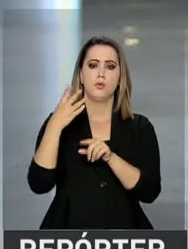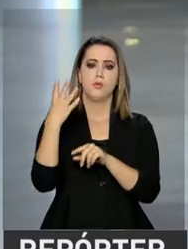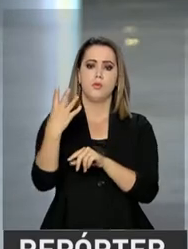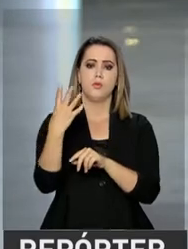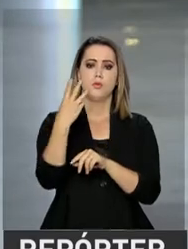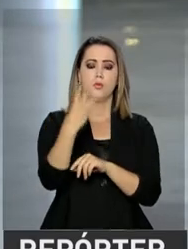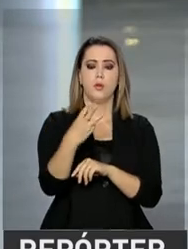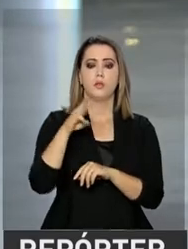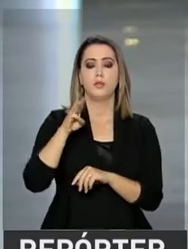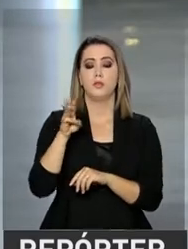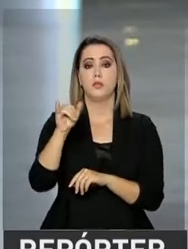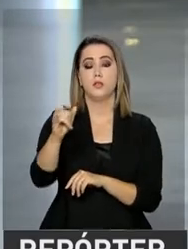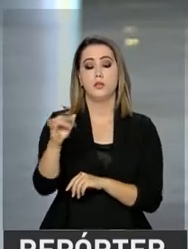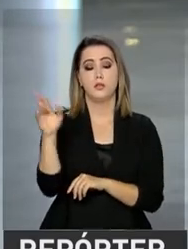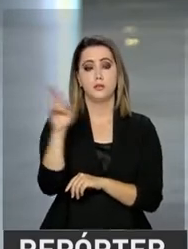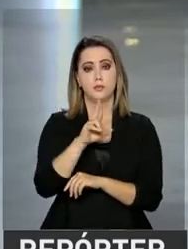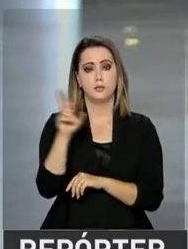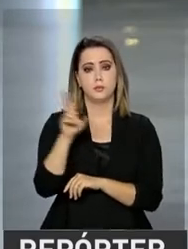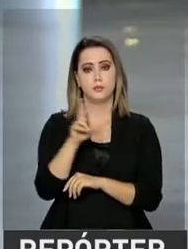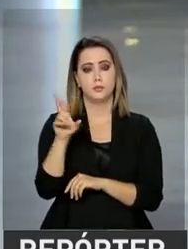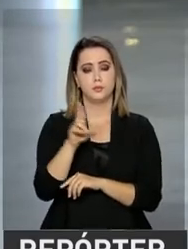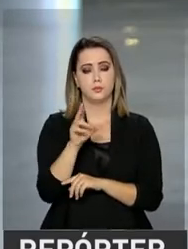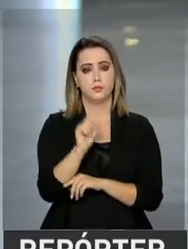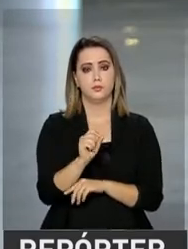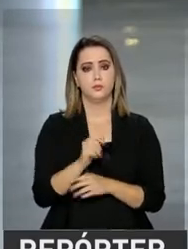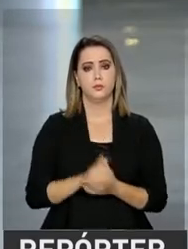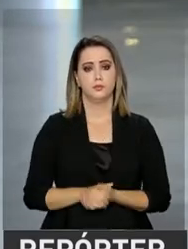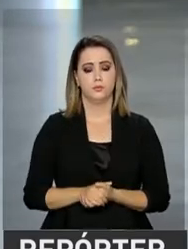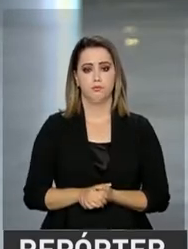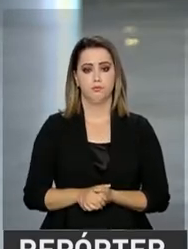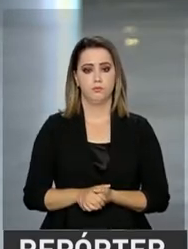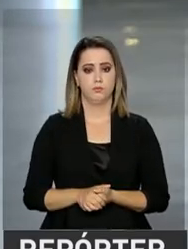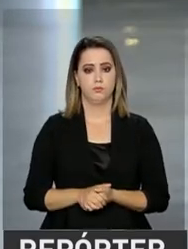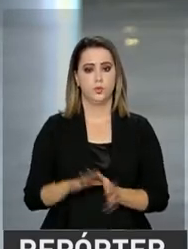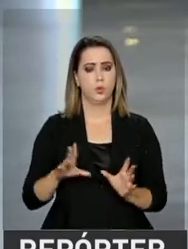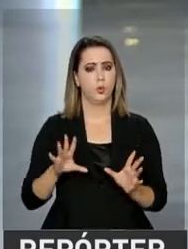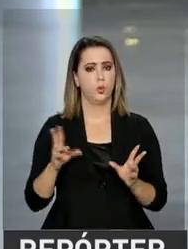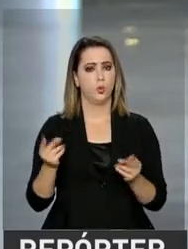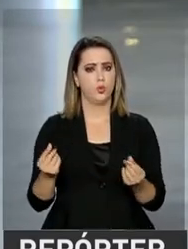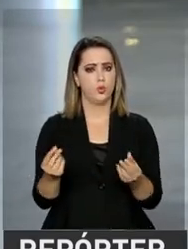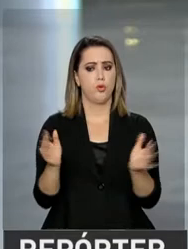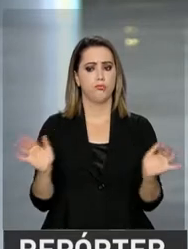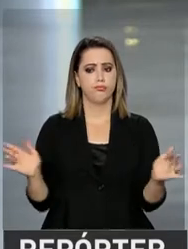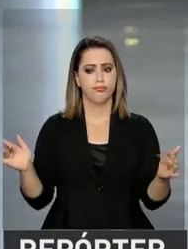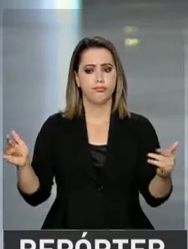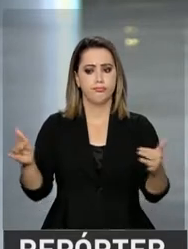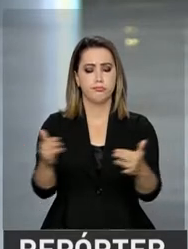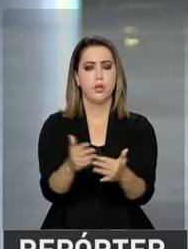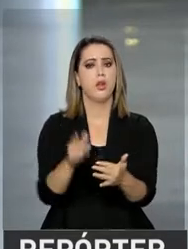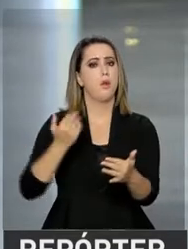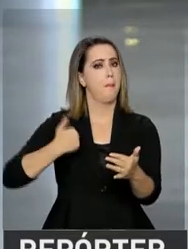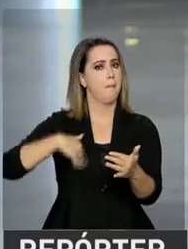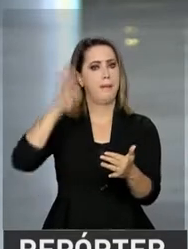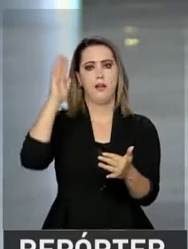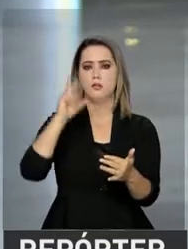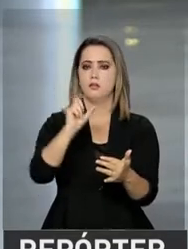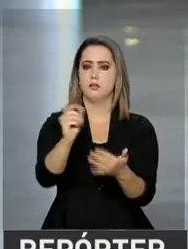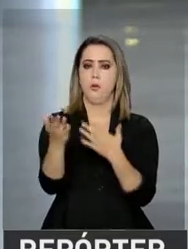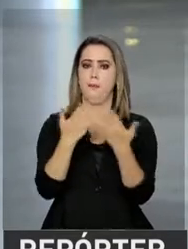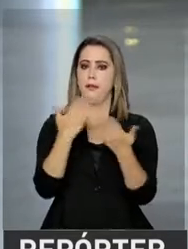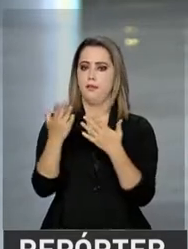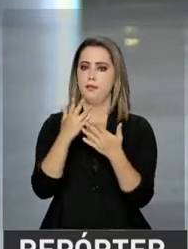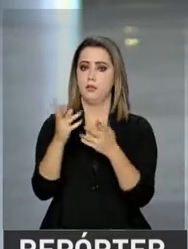43 bilhões e 600 milhões de reais esse montante que já foi liberado então ele inclusive supera as estimativas